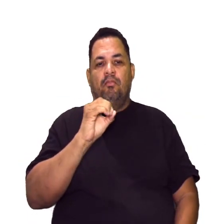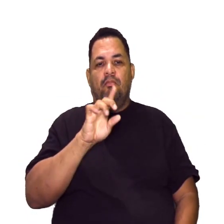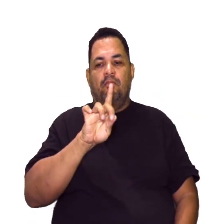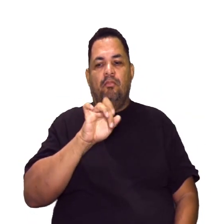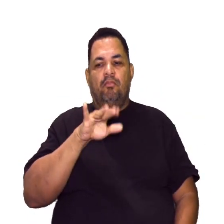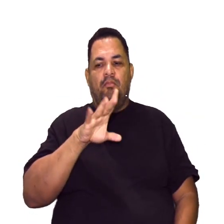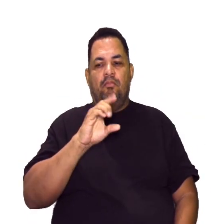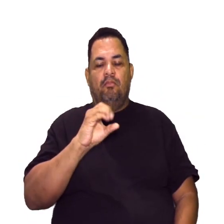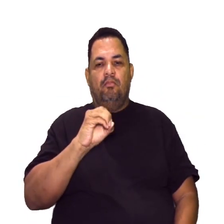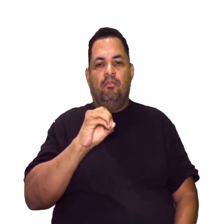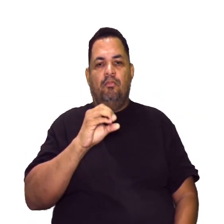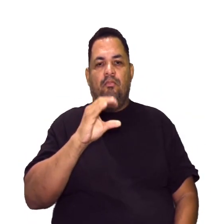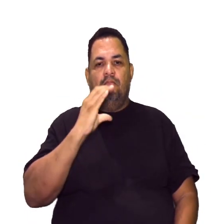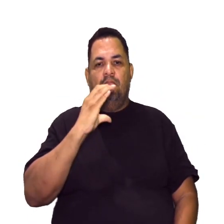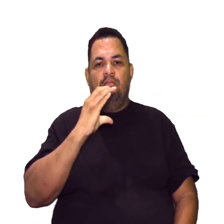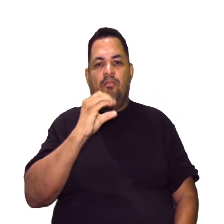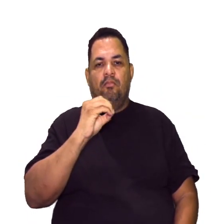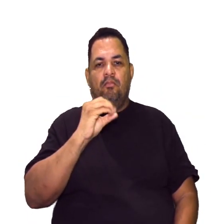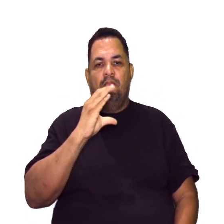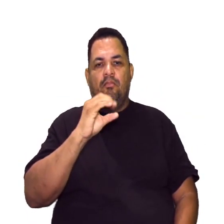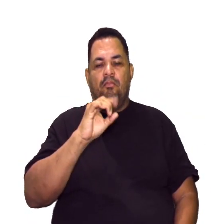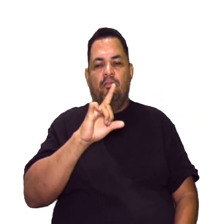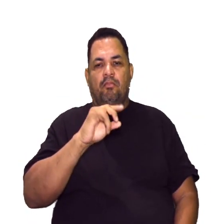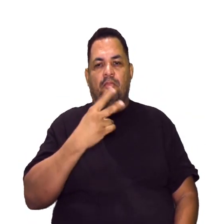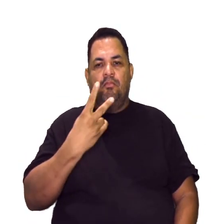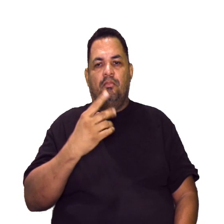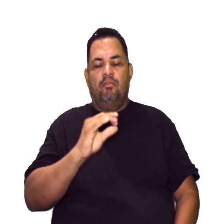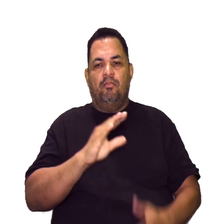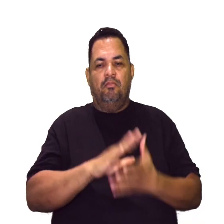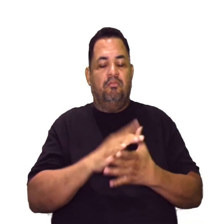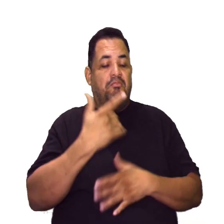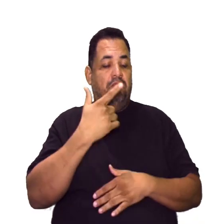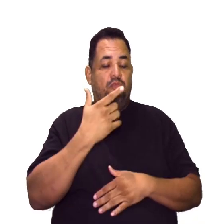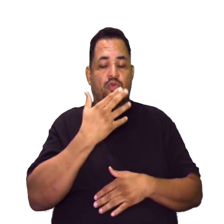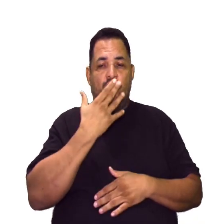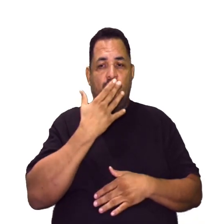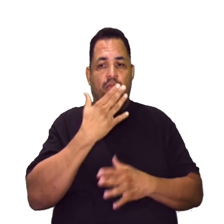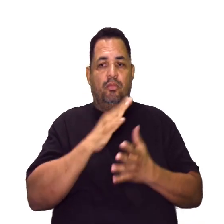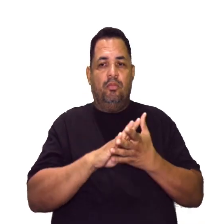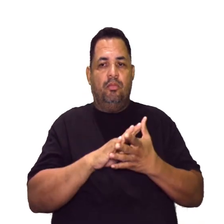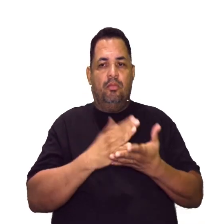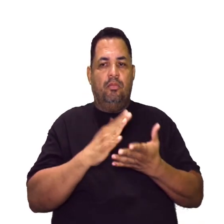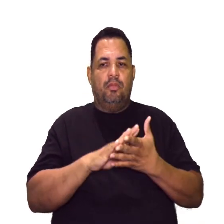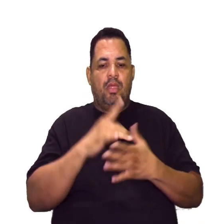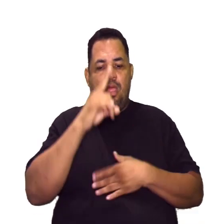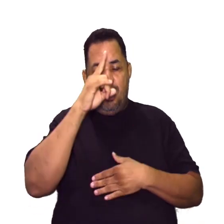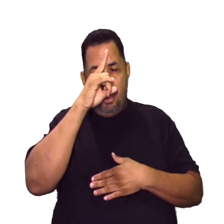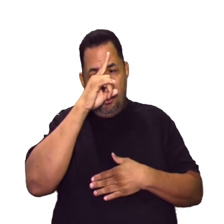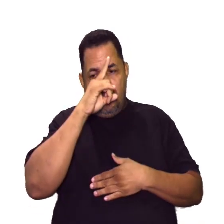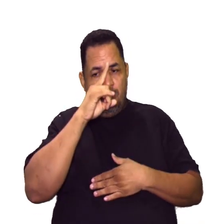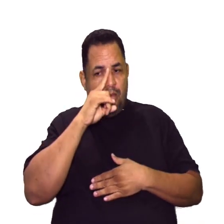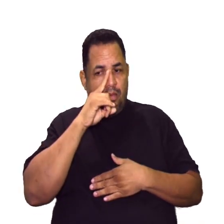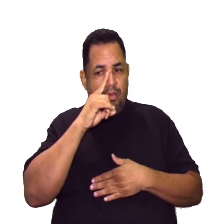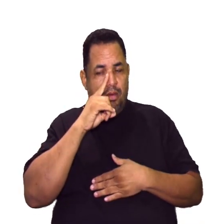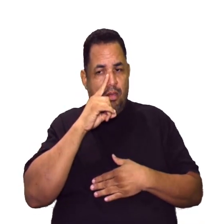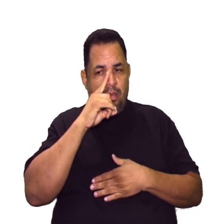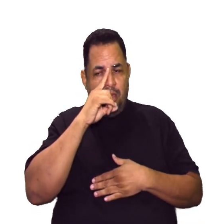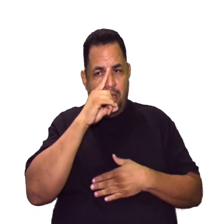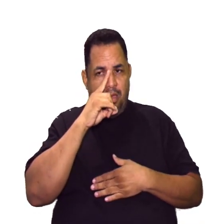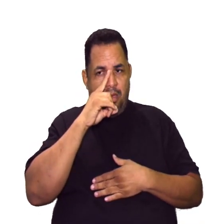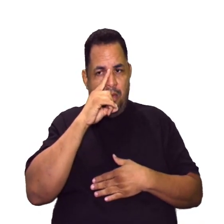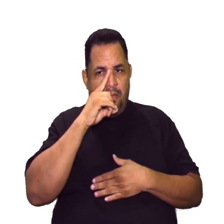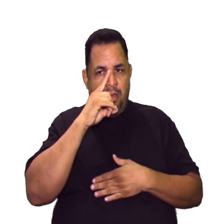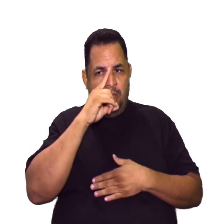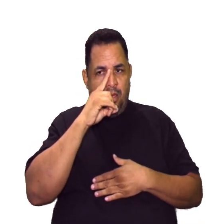tem fórmula COCl2, ele é incolor, é tóxico, asfixiantes e